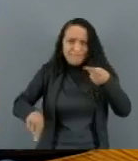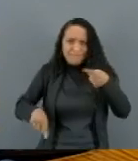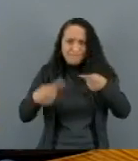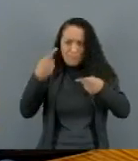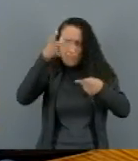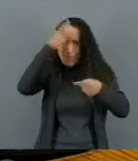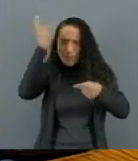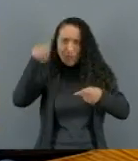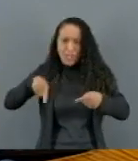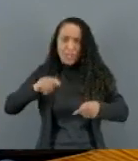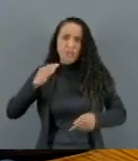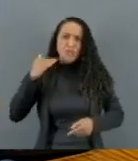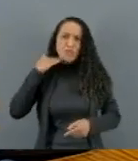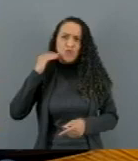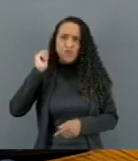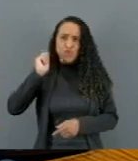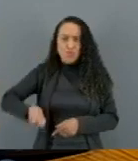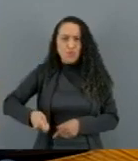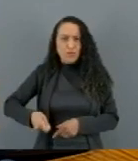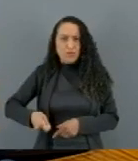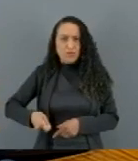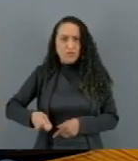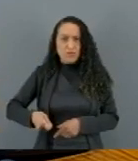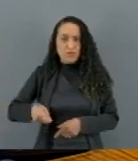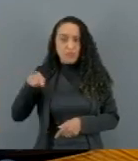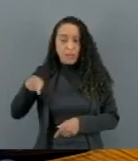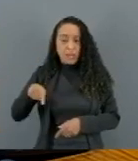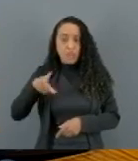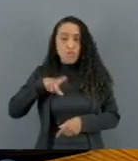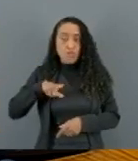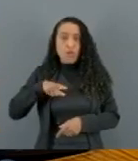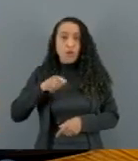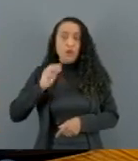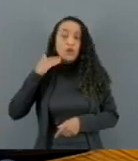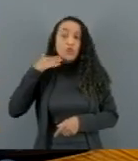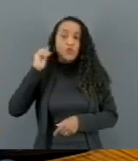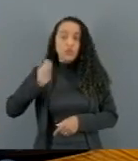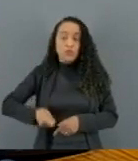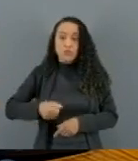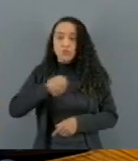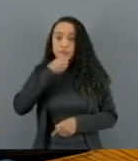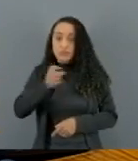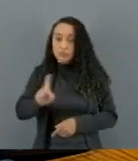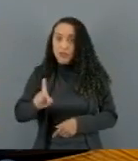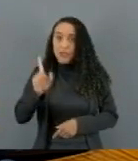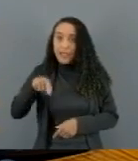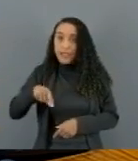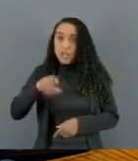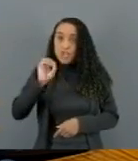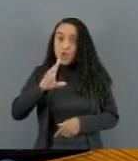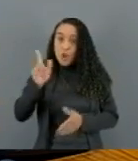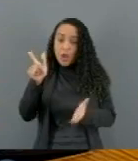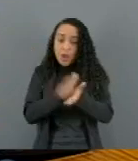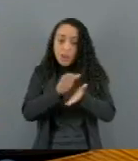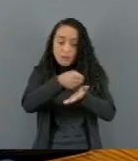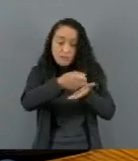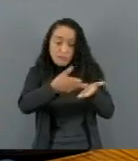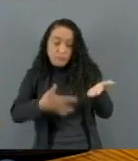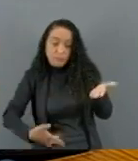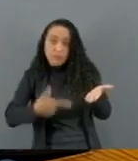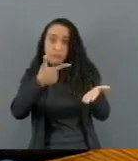juiz. O juiz deveria falar nos autos. Foi o que nós aprendemos, é o que diz a nossa